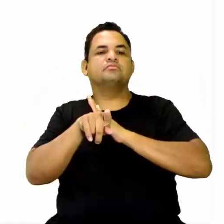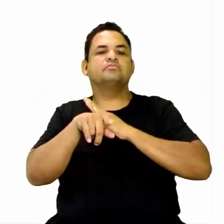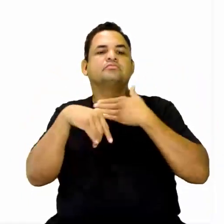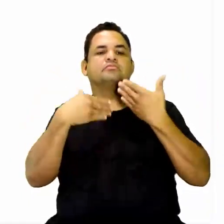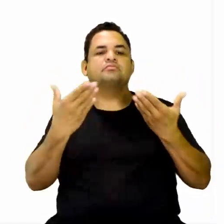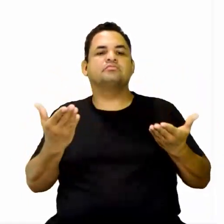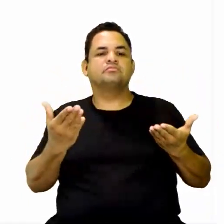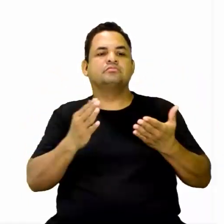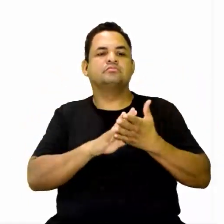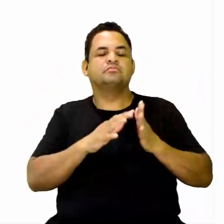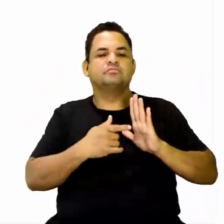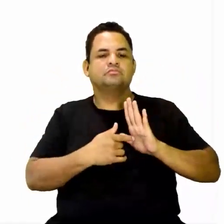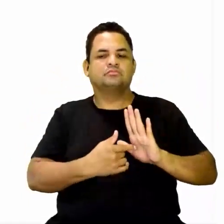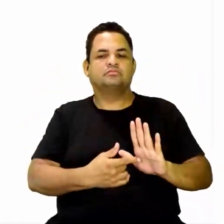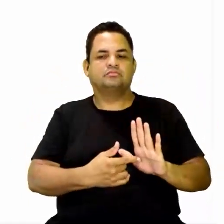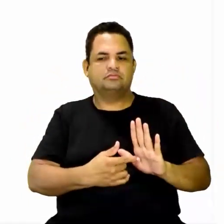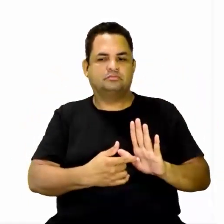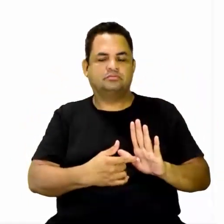você indique